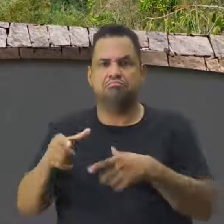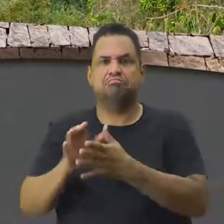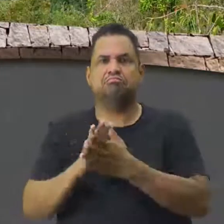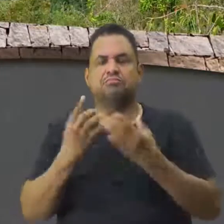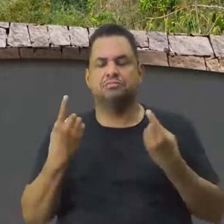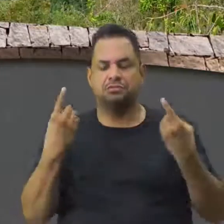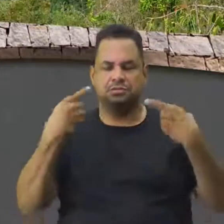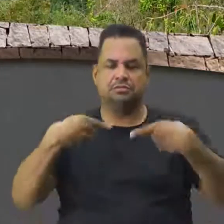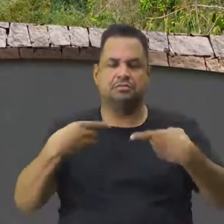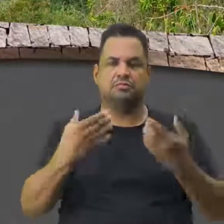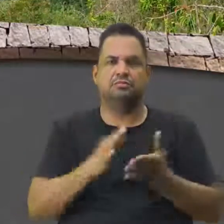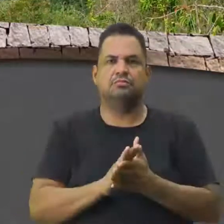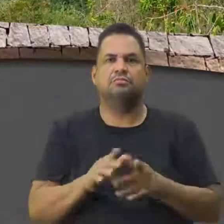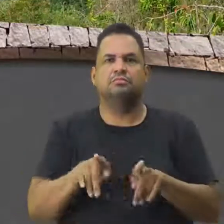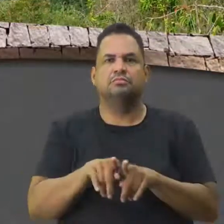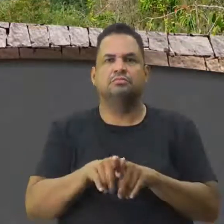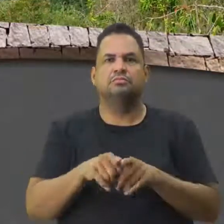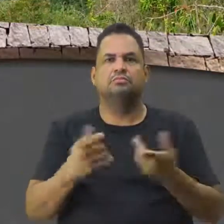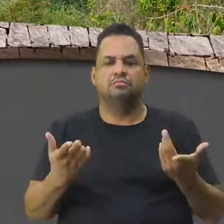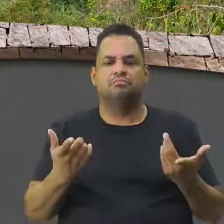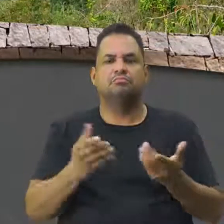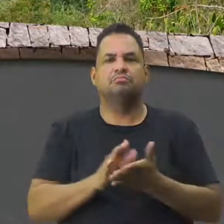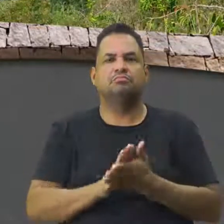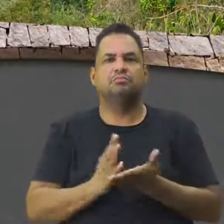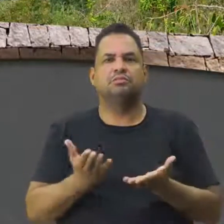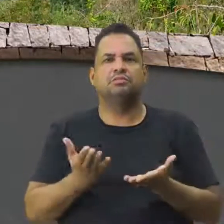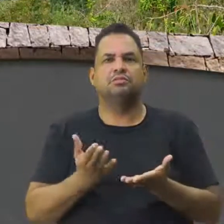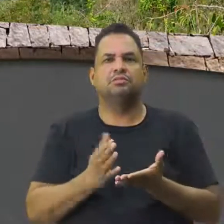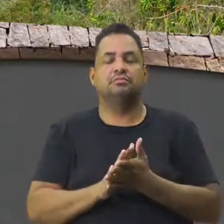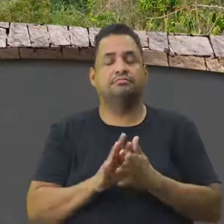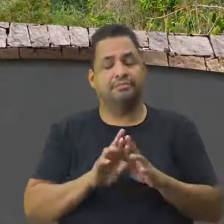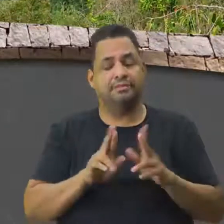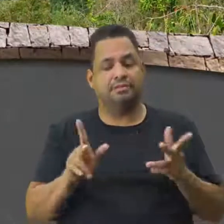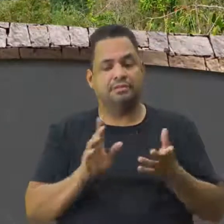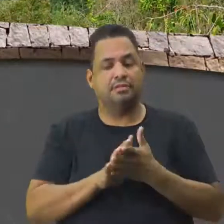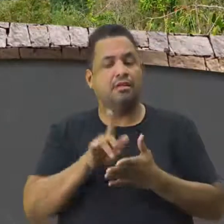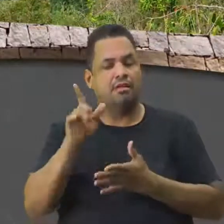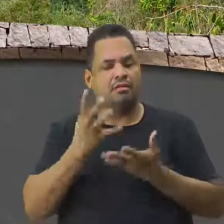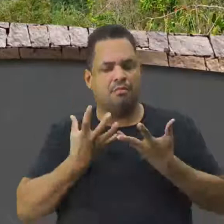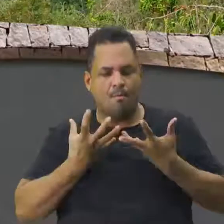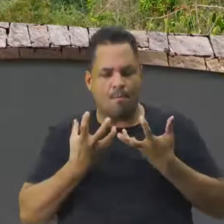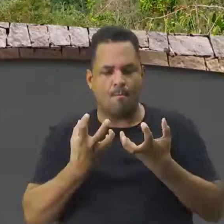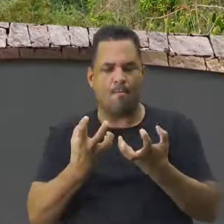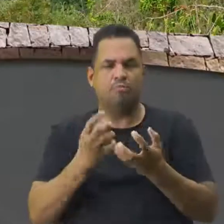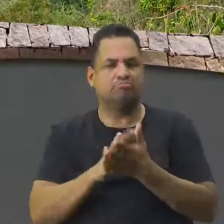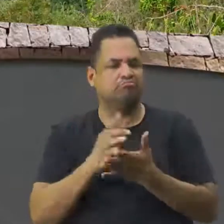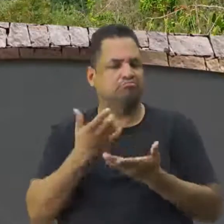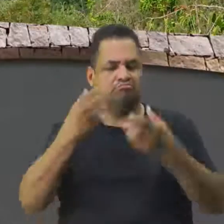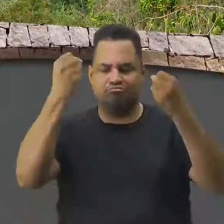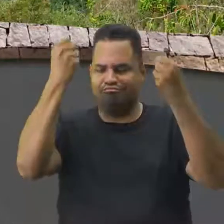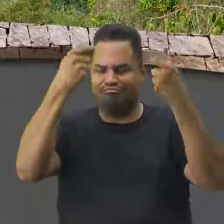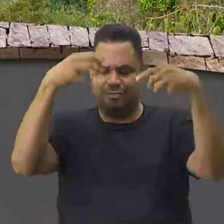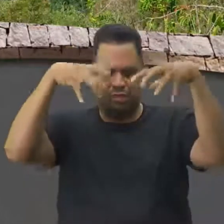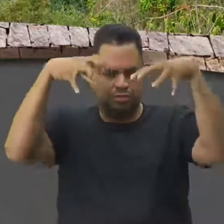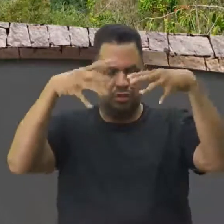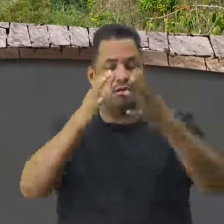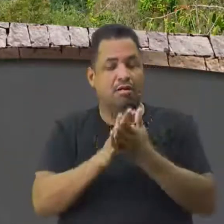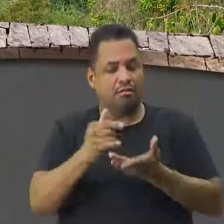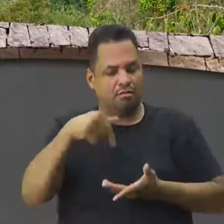desafios. Eu também já passei por isso, com uma diferença, tá? Lá no sertão não chove, aí onde vocês estão tem muita